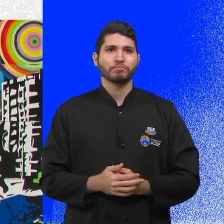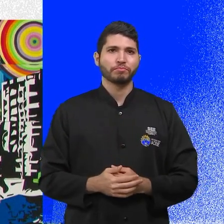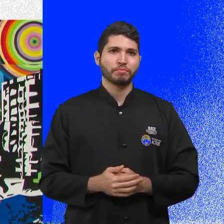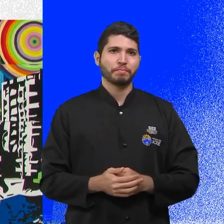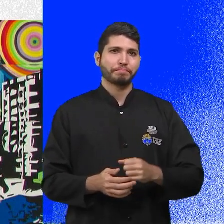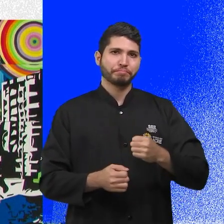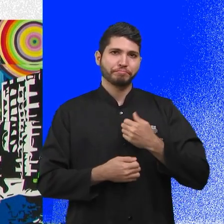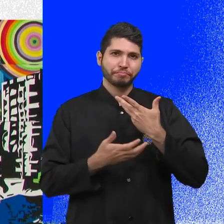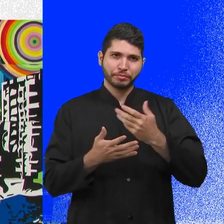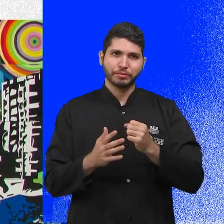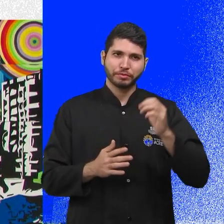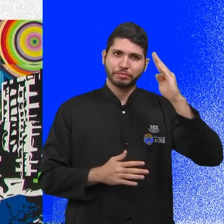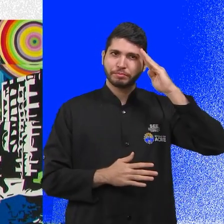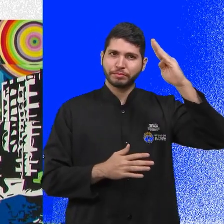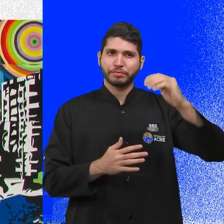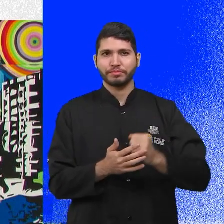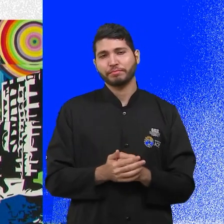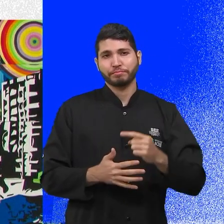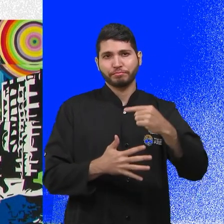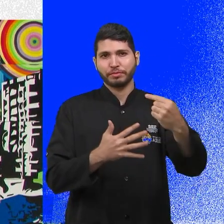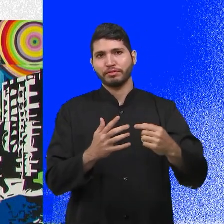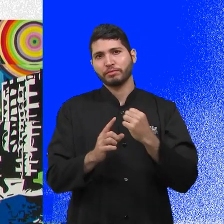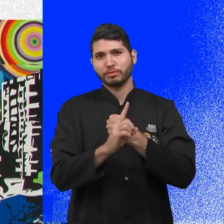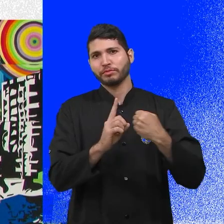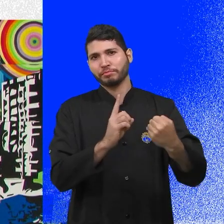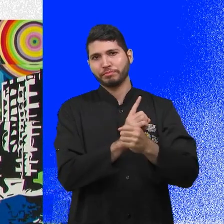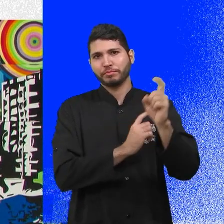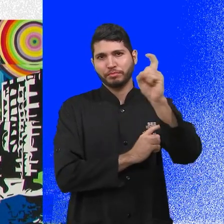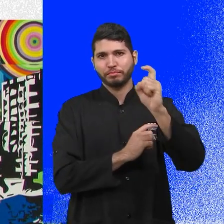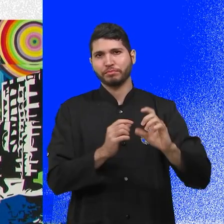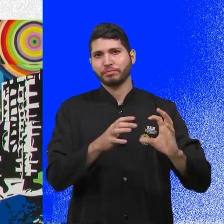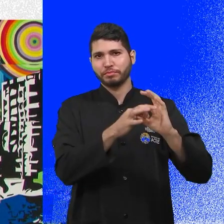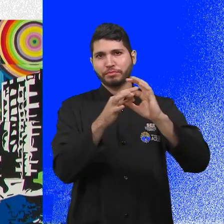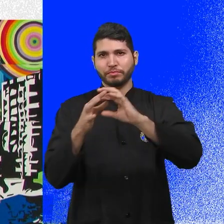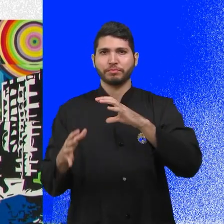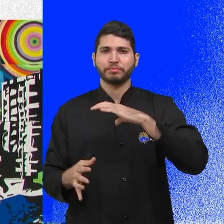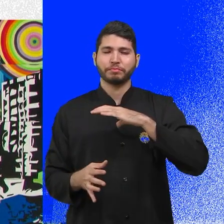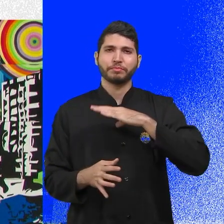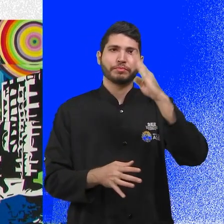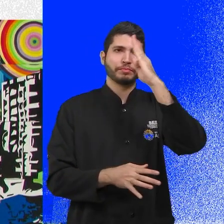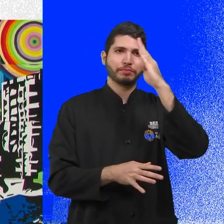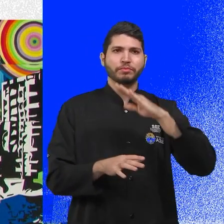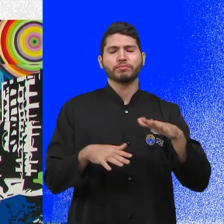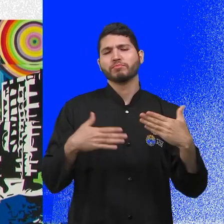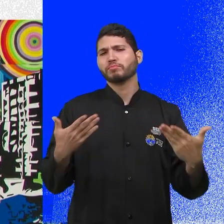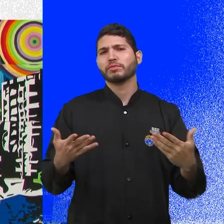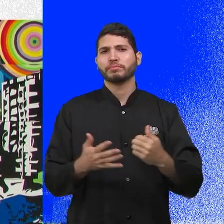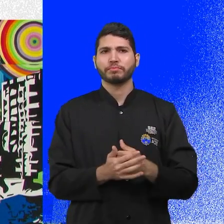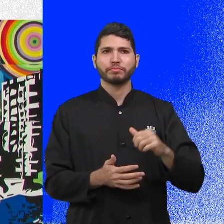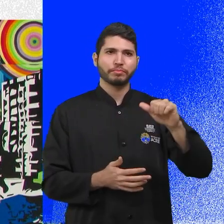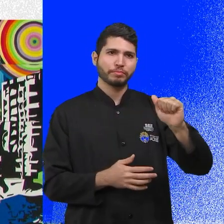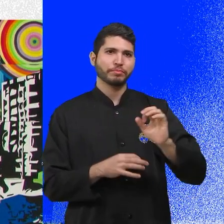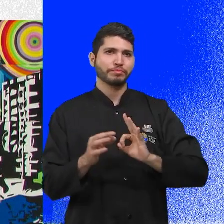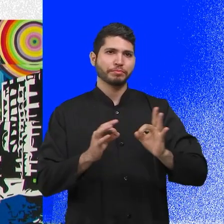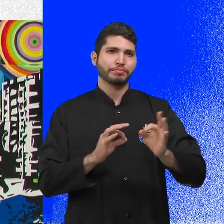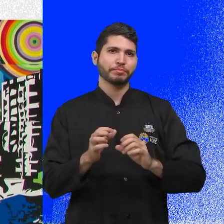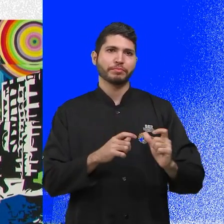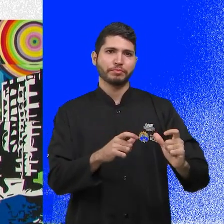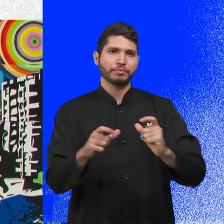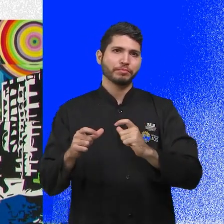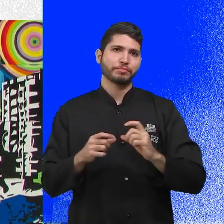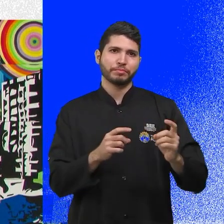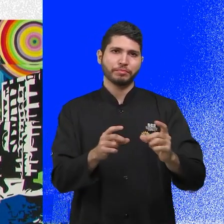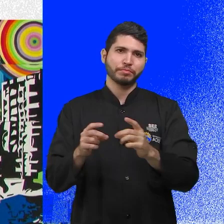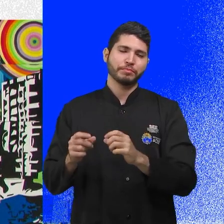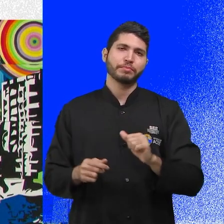principais funções sociais do grafite no contexto urbano brasileiro? Letra A: ornamentar espaços comerciais para